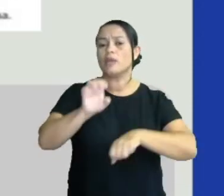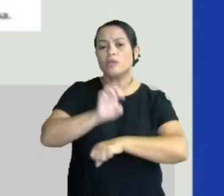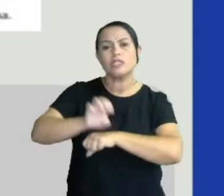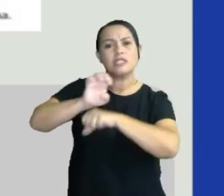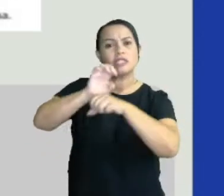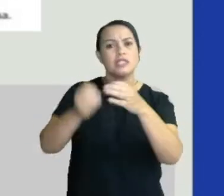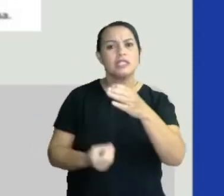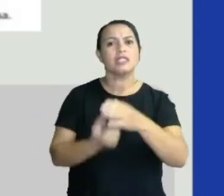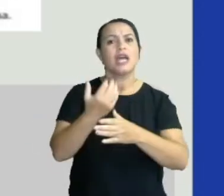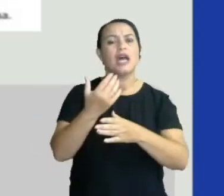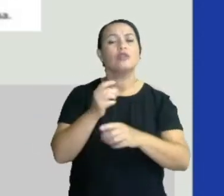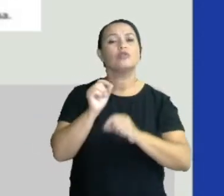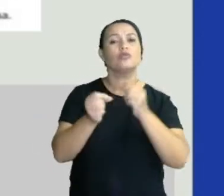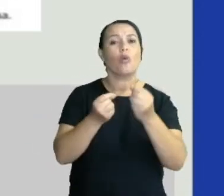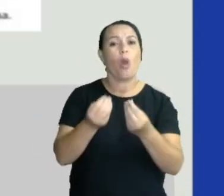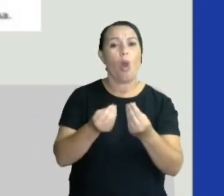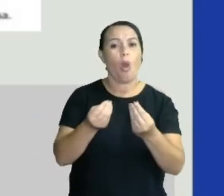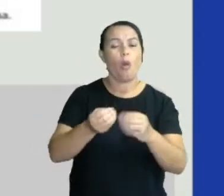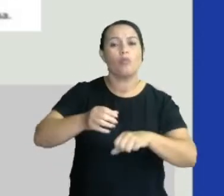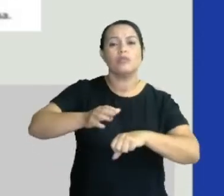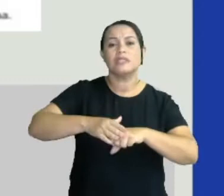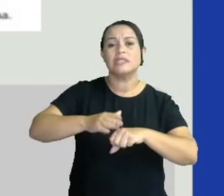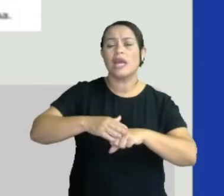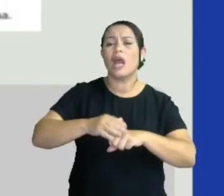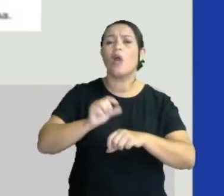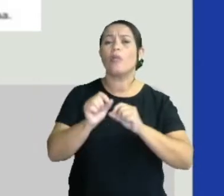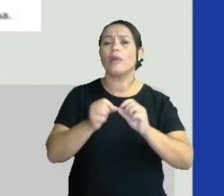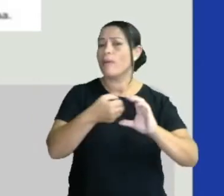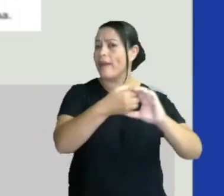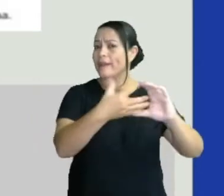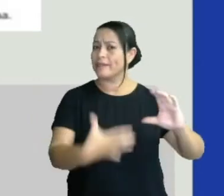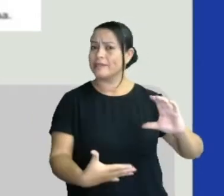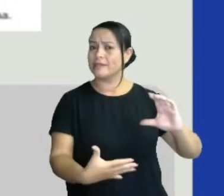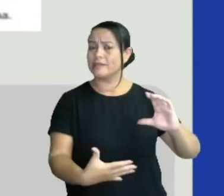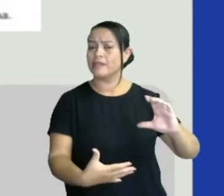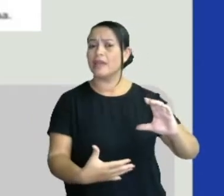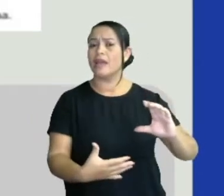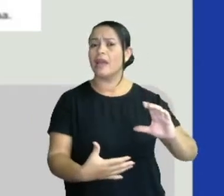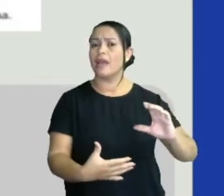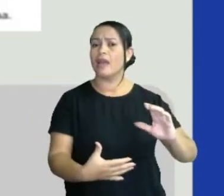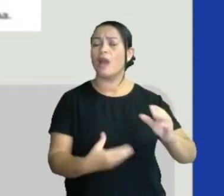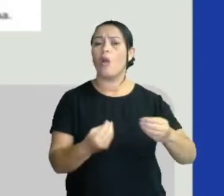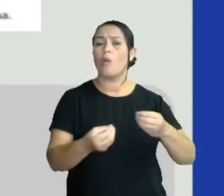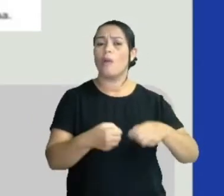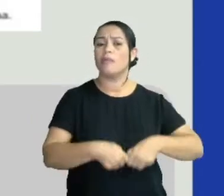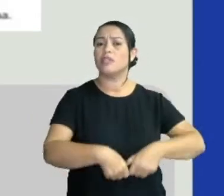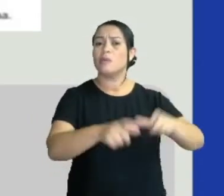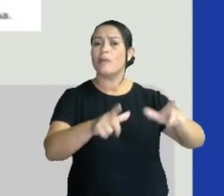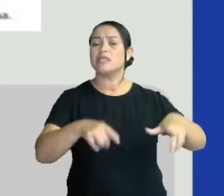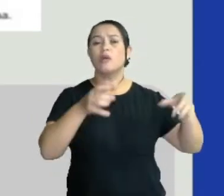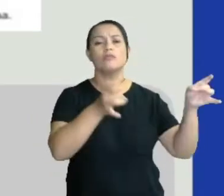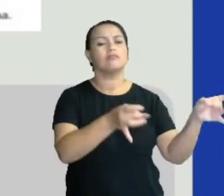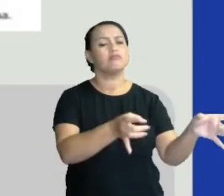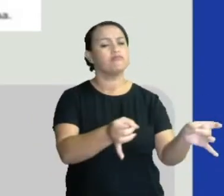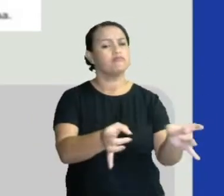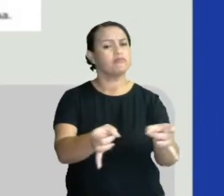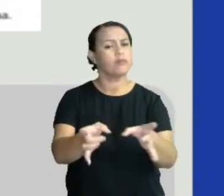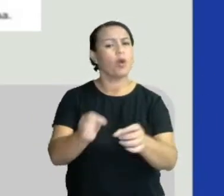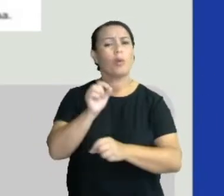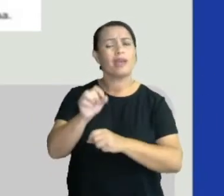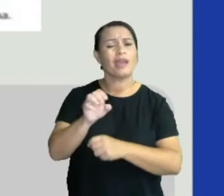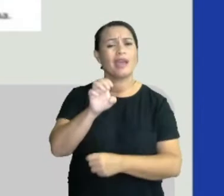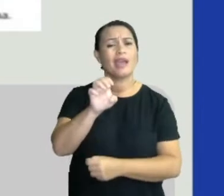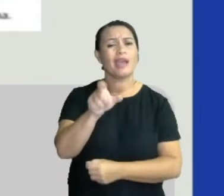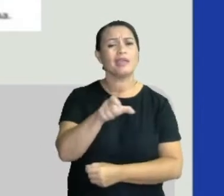formação dos estados, ela se dá com essa característica, a partir da expansão do comércio. O que é a expansão,